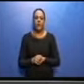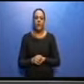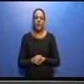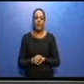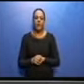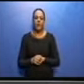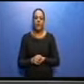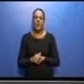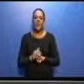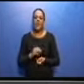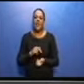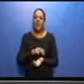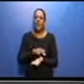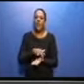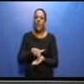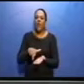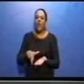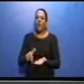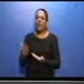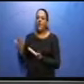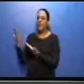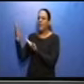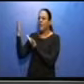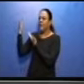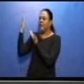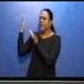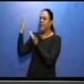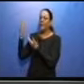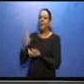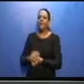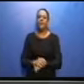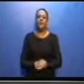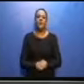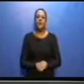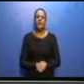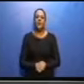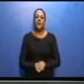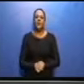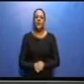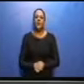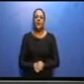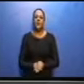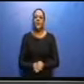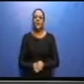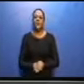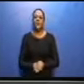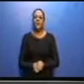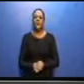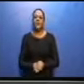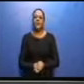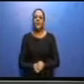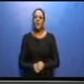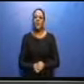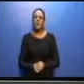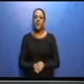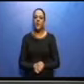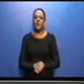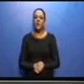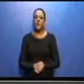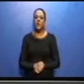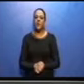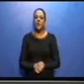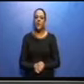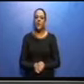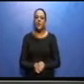Clima subpolar, frio de montanha, temperado, mediterrâneo, semiárido,